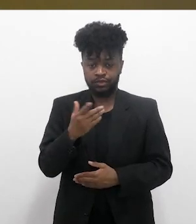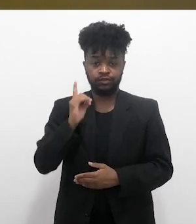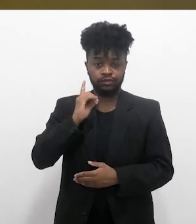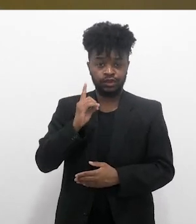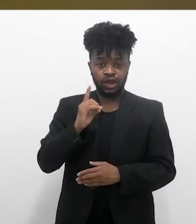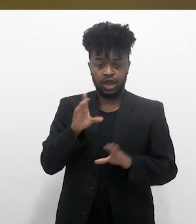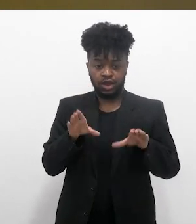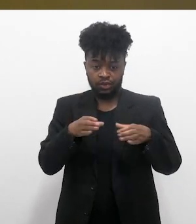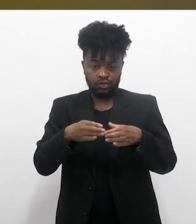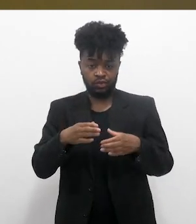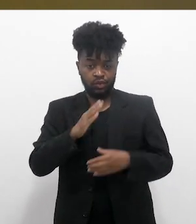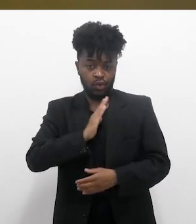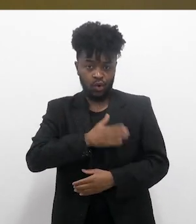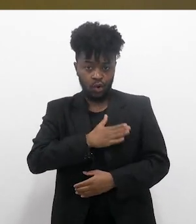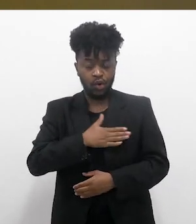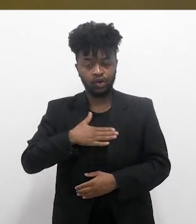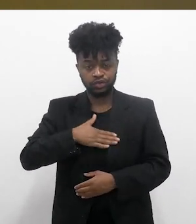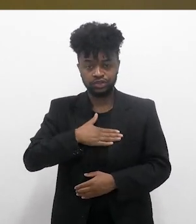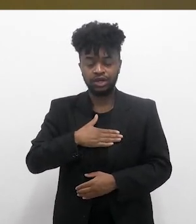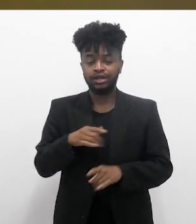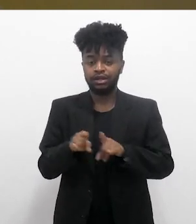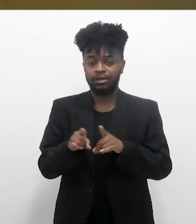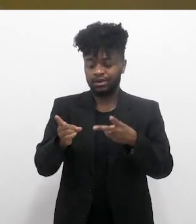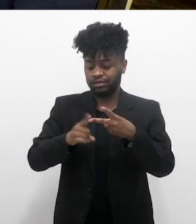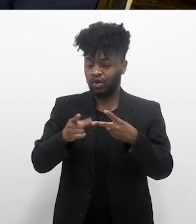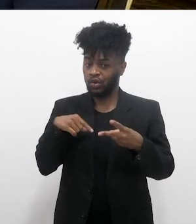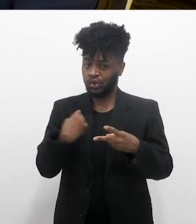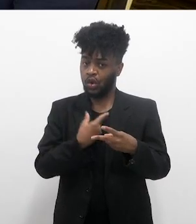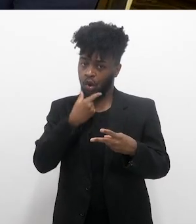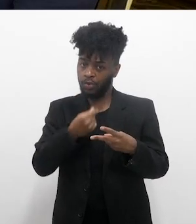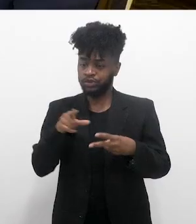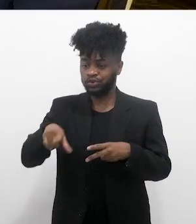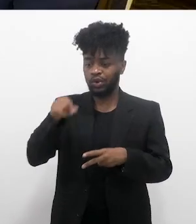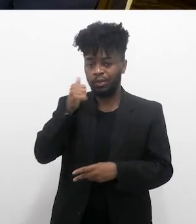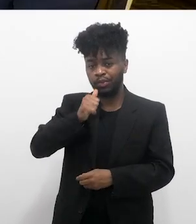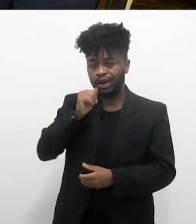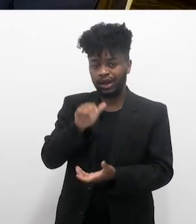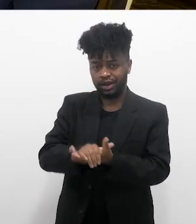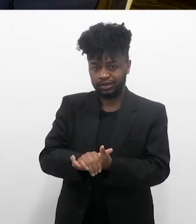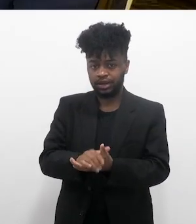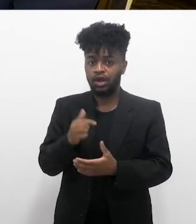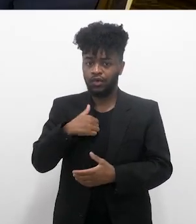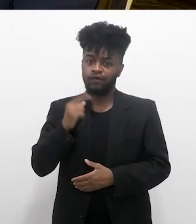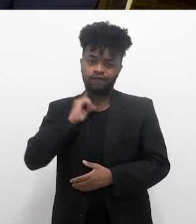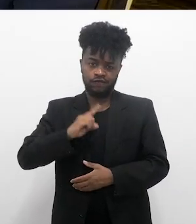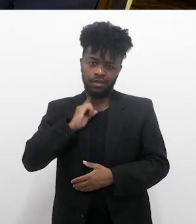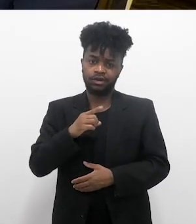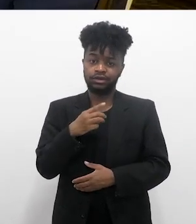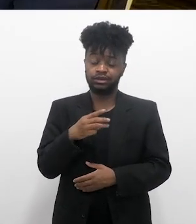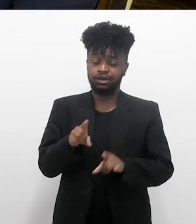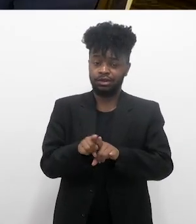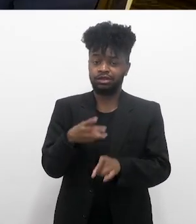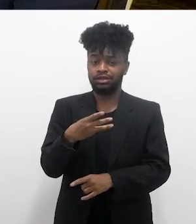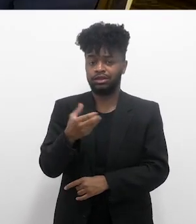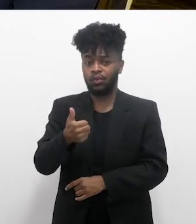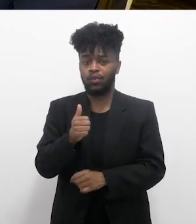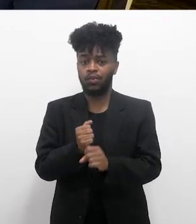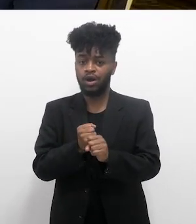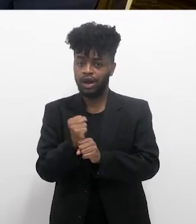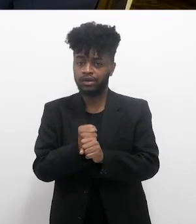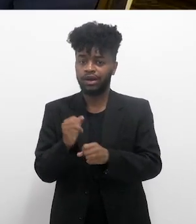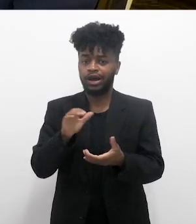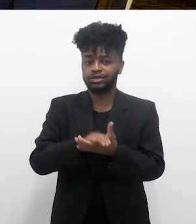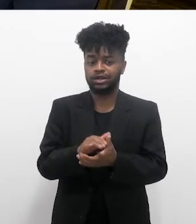casar. Eu sou feliz nas duas. Então, sou Flamengo, estou 31 anos casado com a minha esposa e